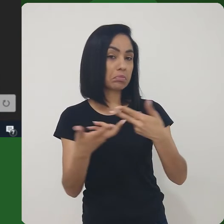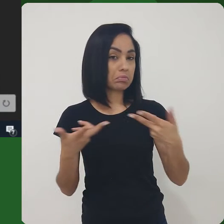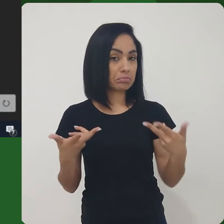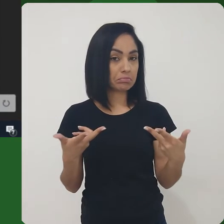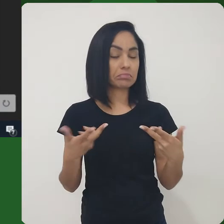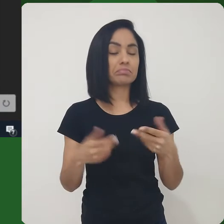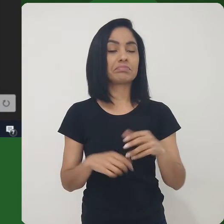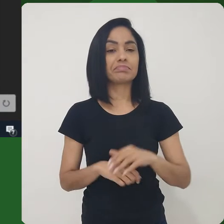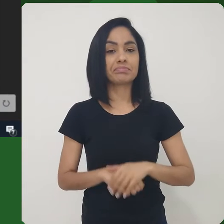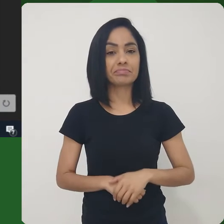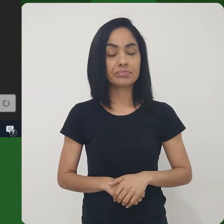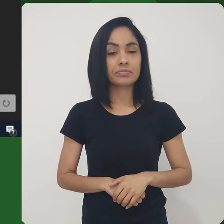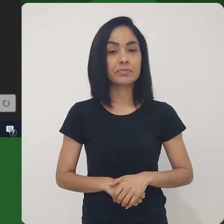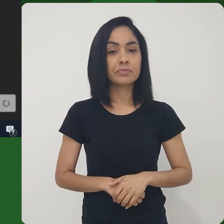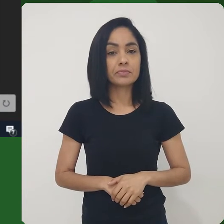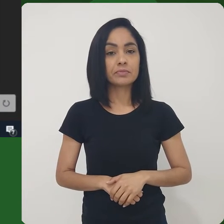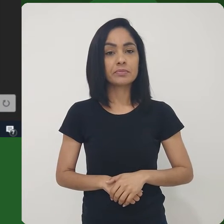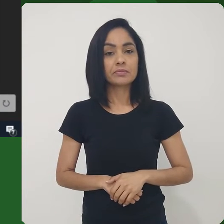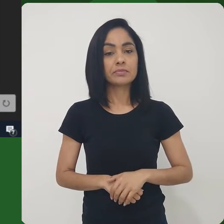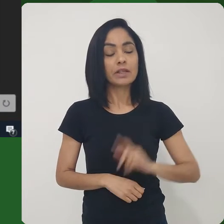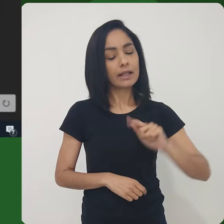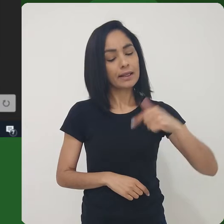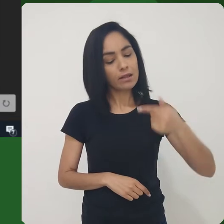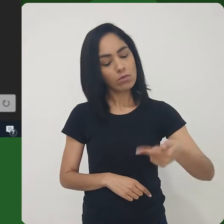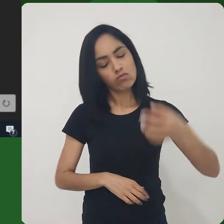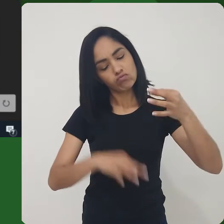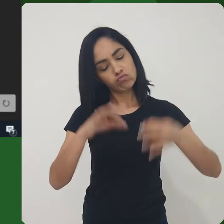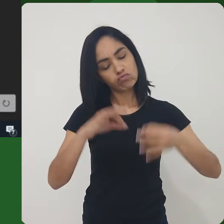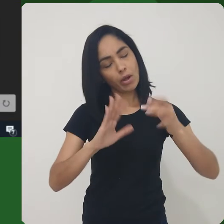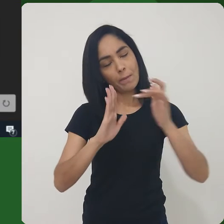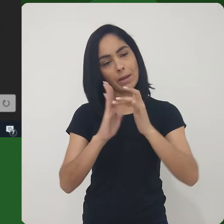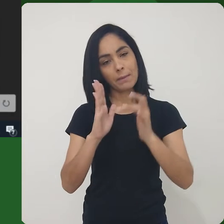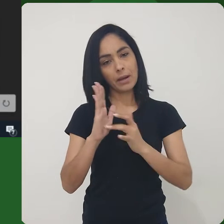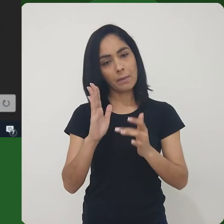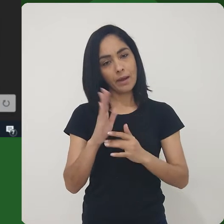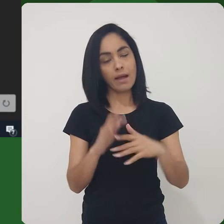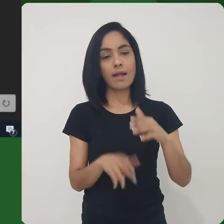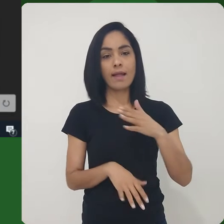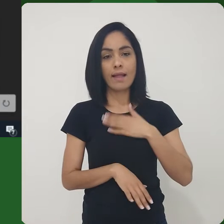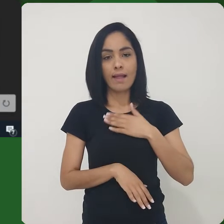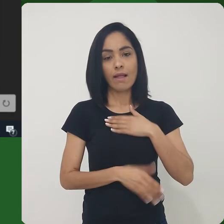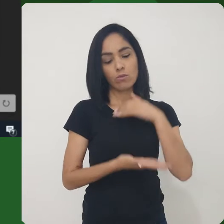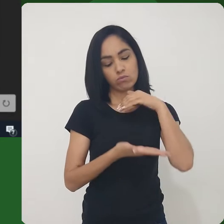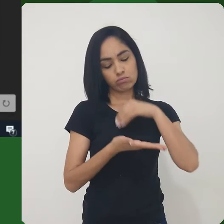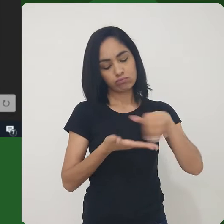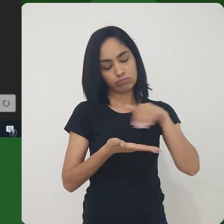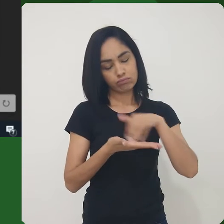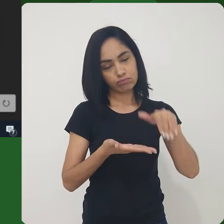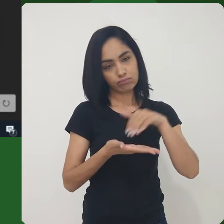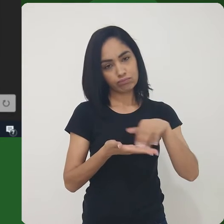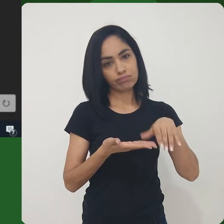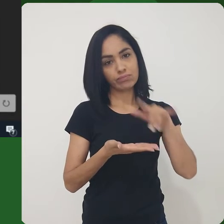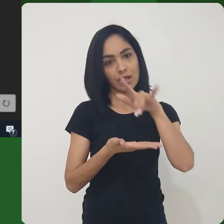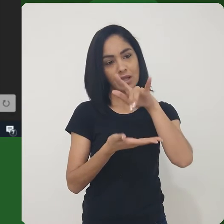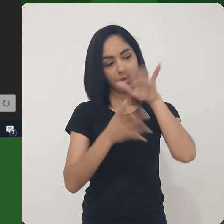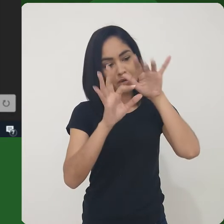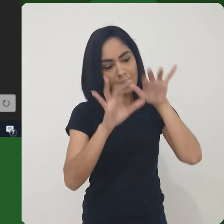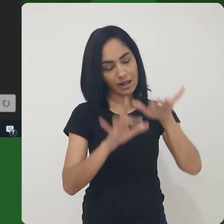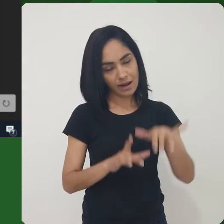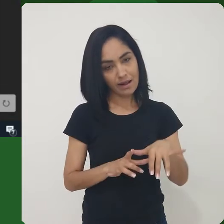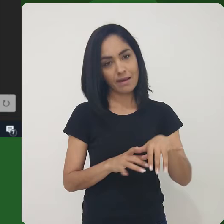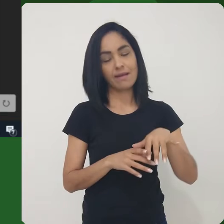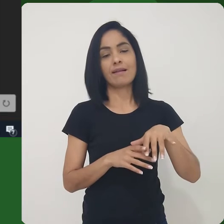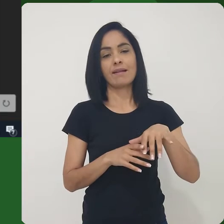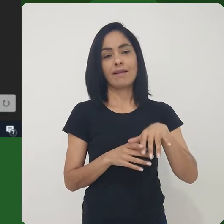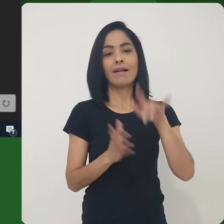às tal horas, quando serão julgados recursos em pauta. E, para constar, lavrei a presente ata,